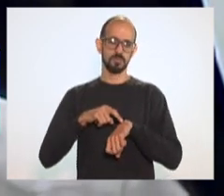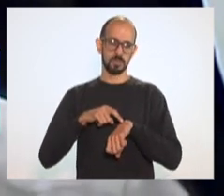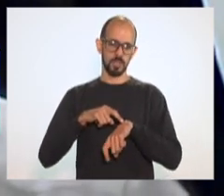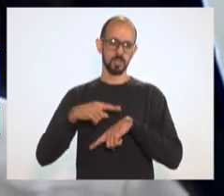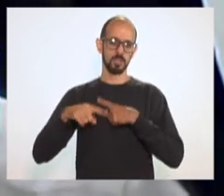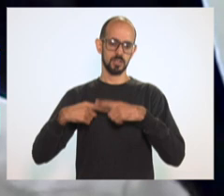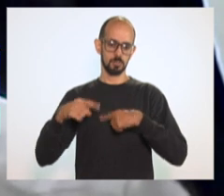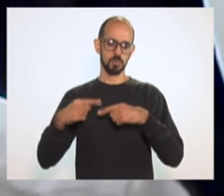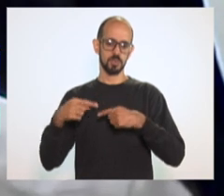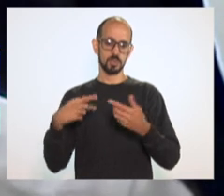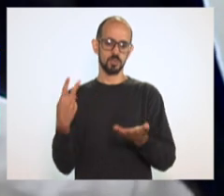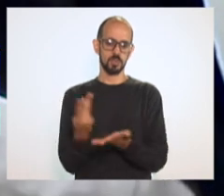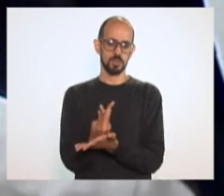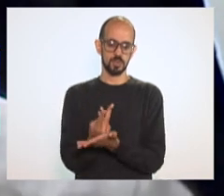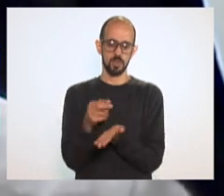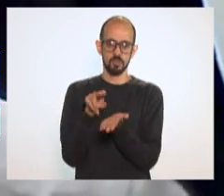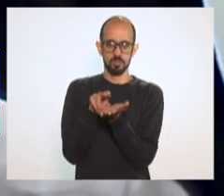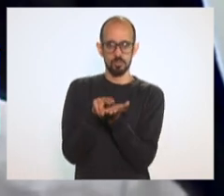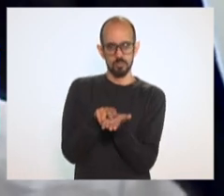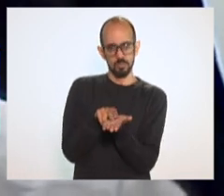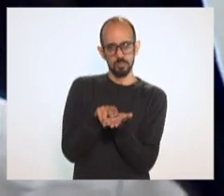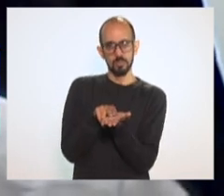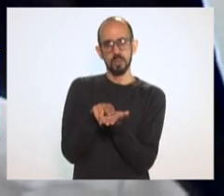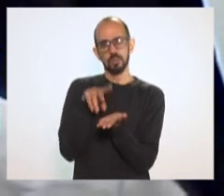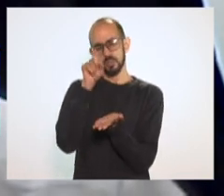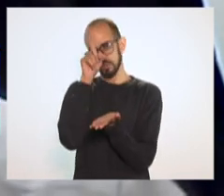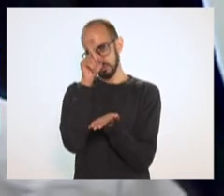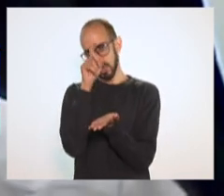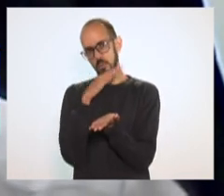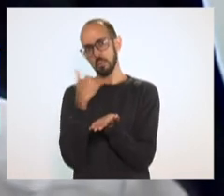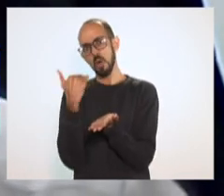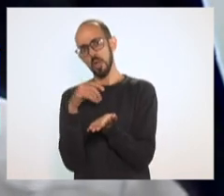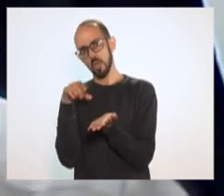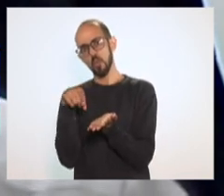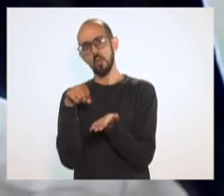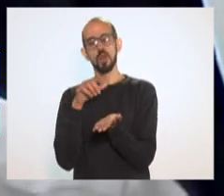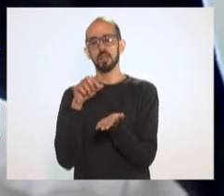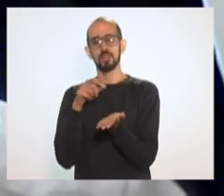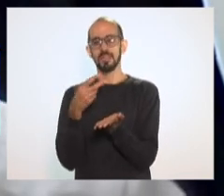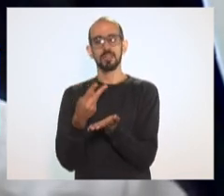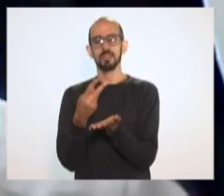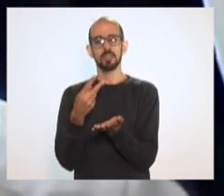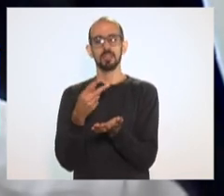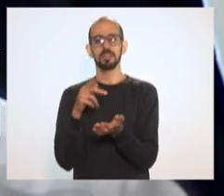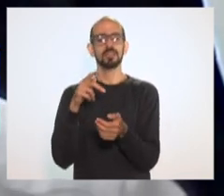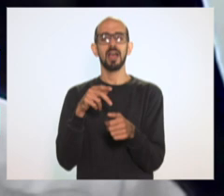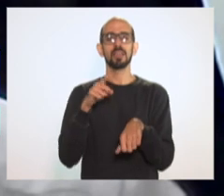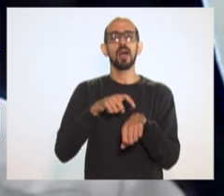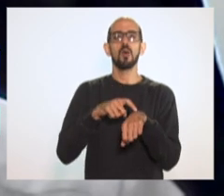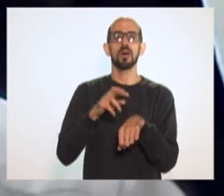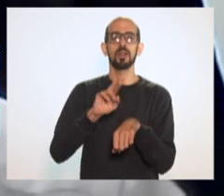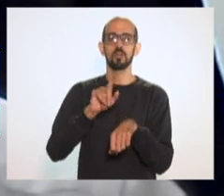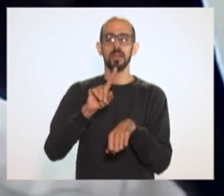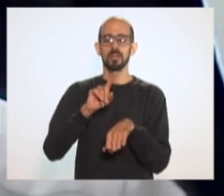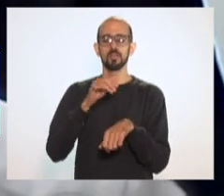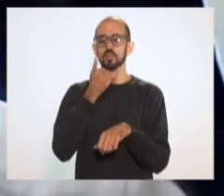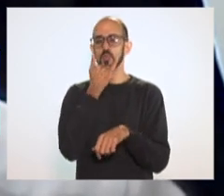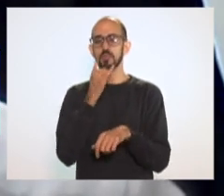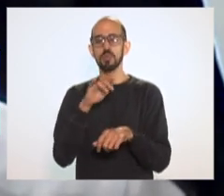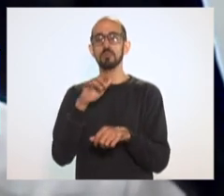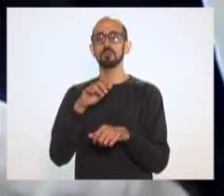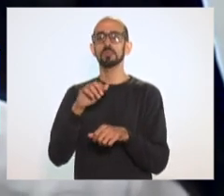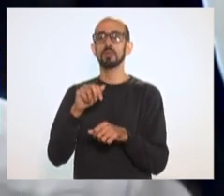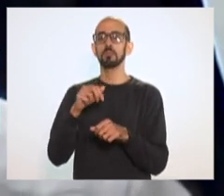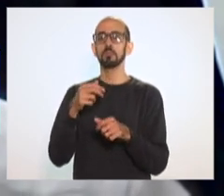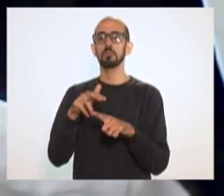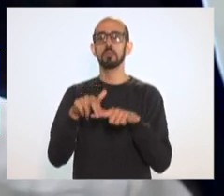levou a sua internação a sua morte tendo em vista o acidente do helicóptero que levou o seu falecimento